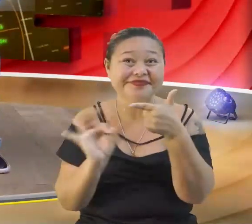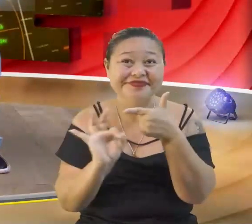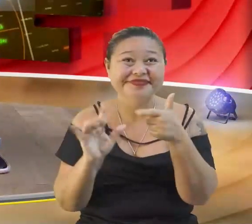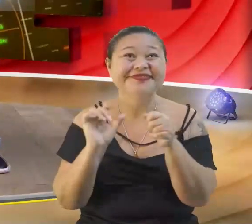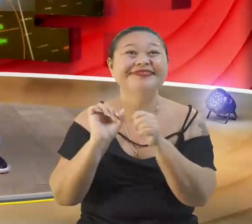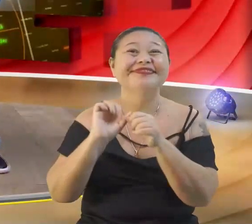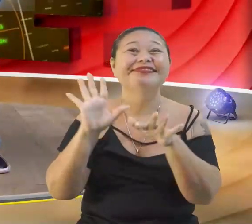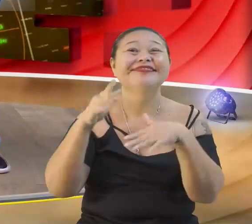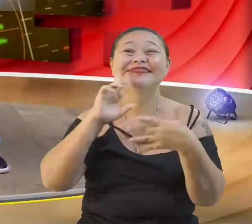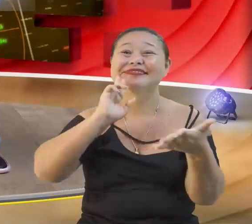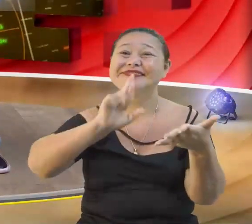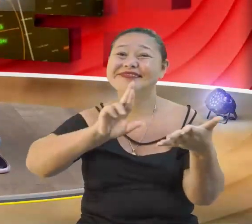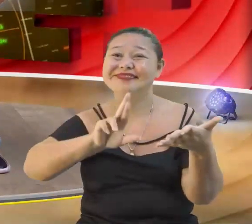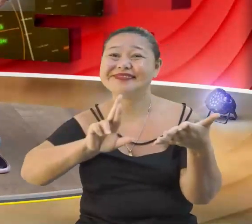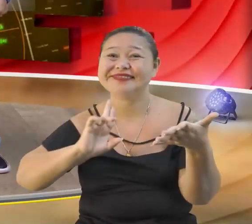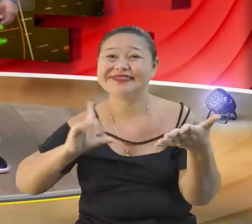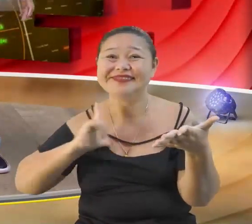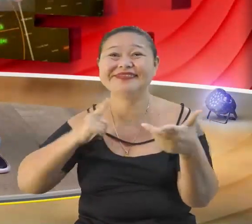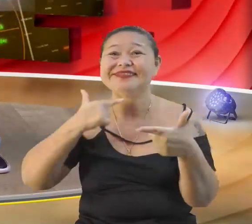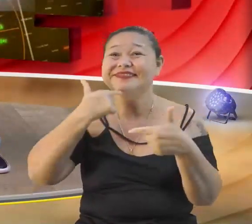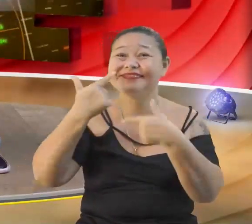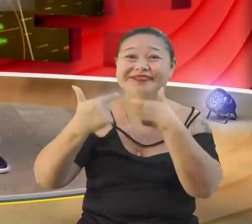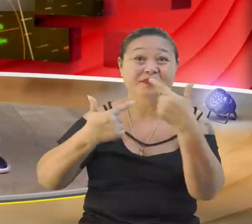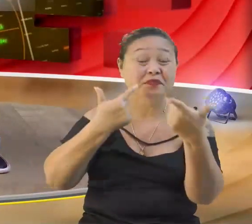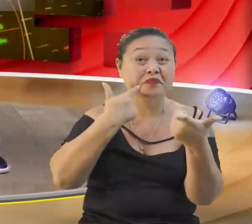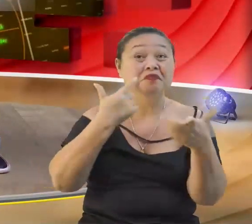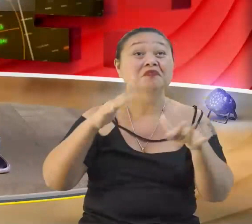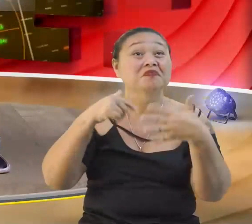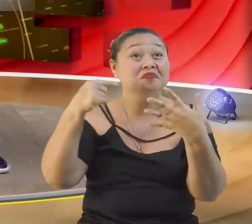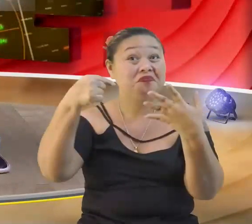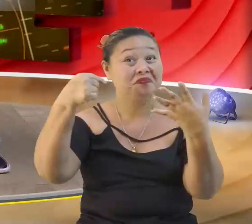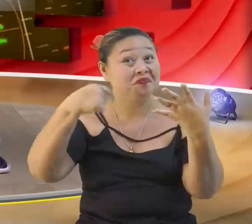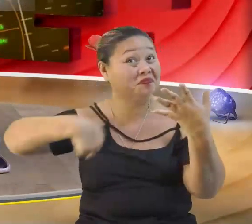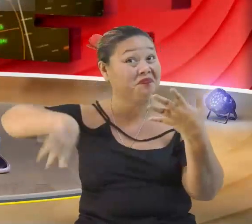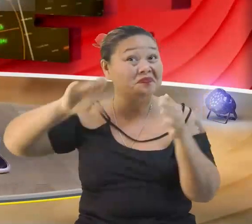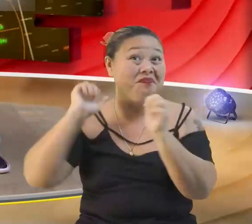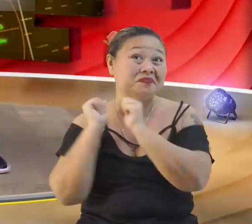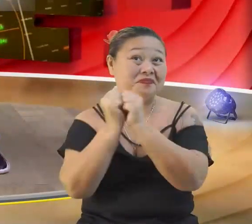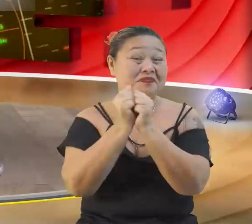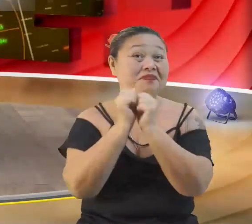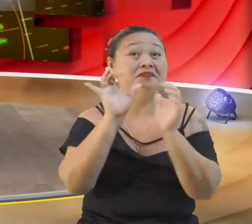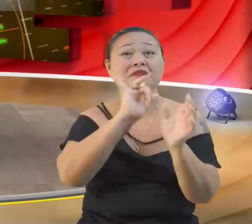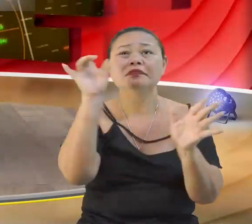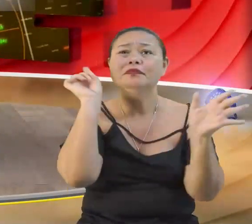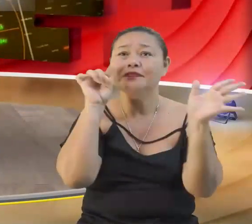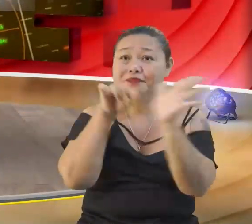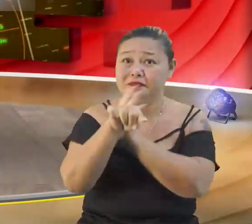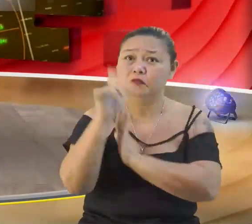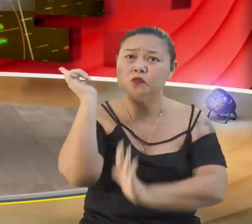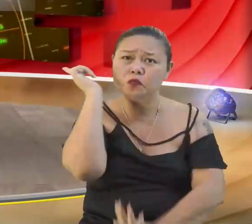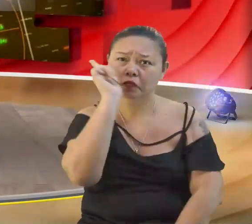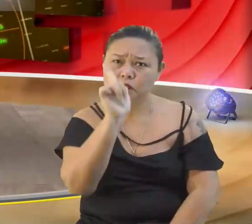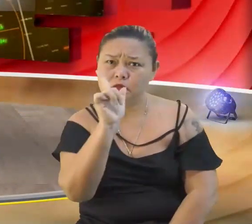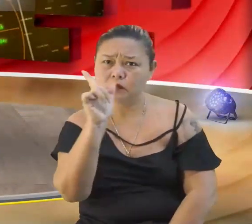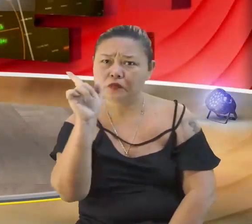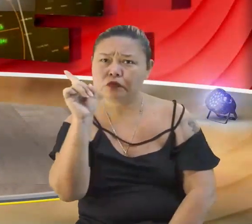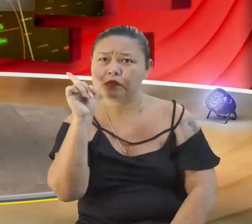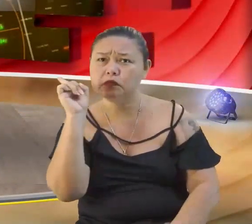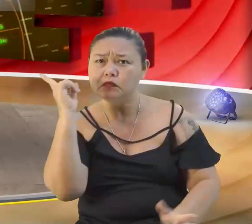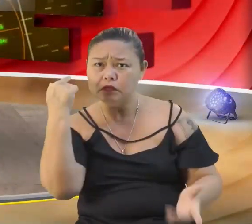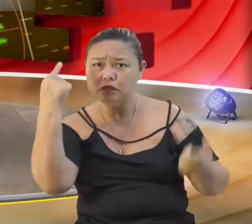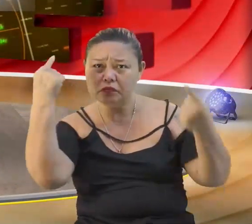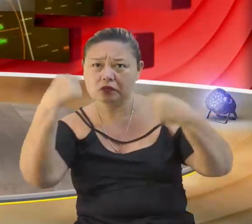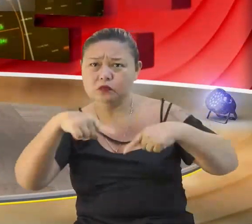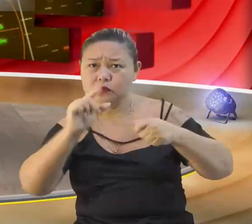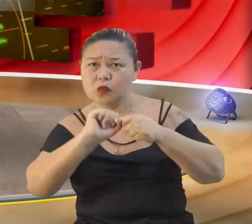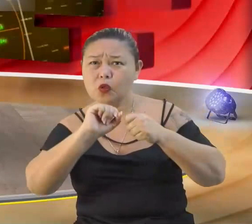gente resolve aqui, tirando as dúvidas e esclarecendo para vocês. Vamos junto. Só uma perguntinha, conseguiram jogar o Batalha Naval?